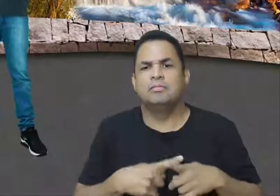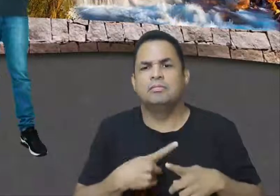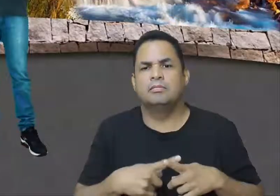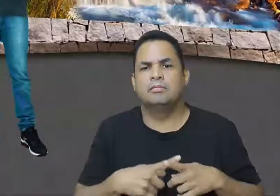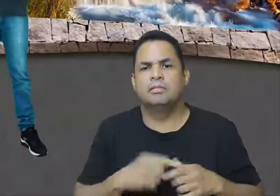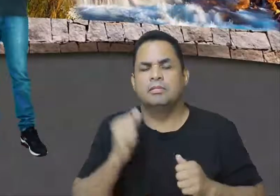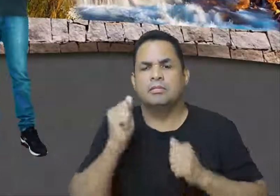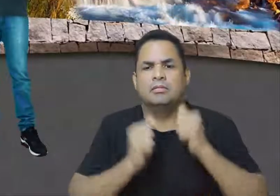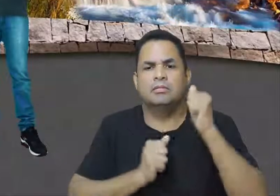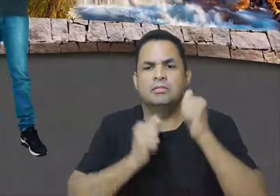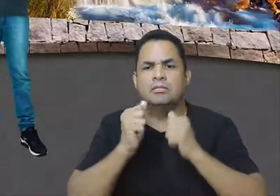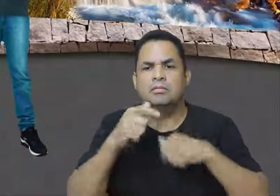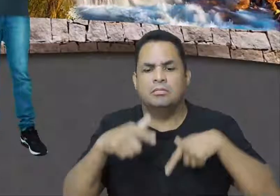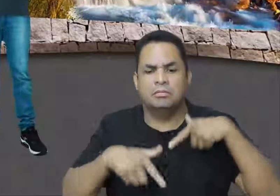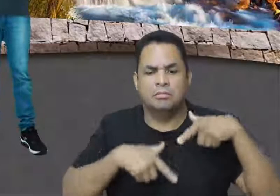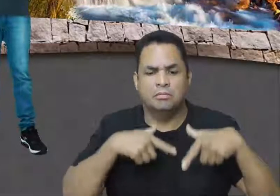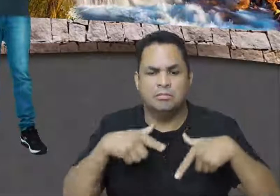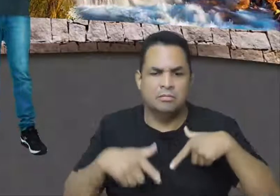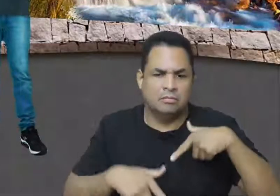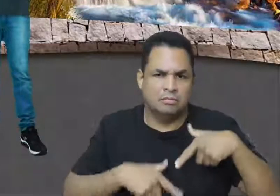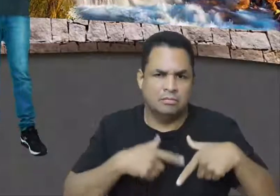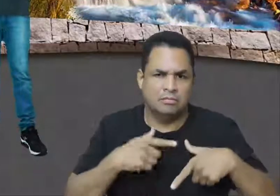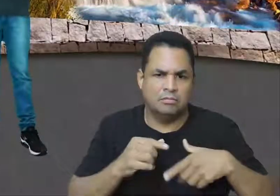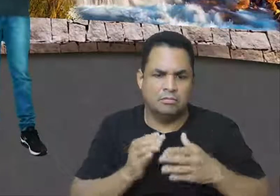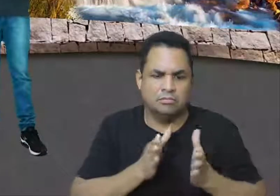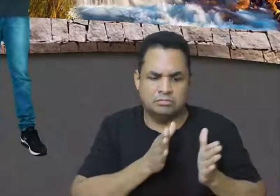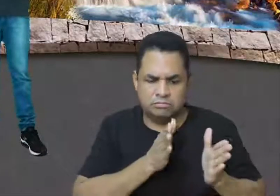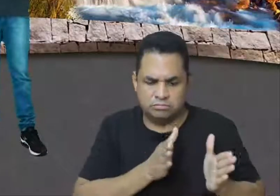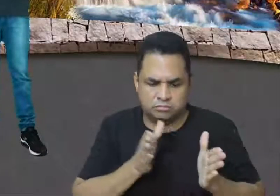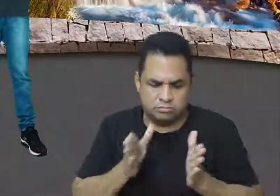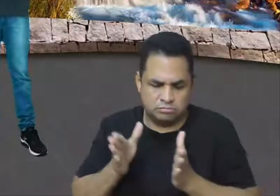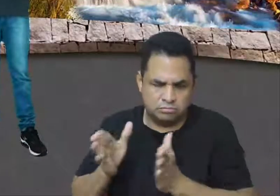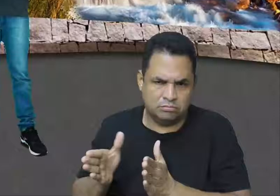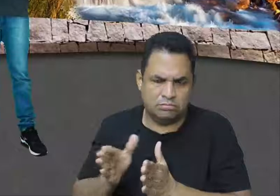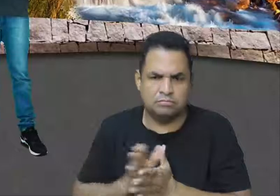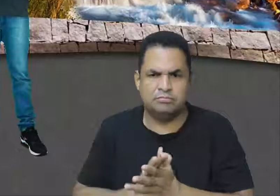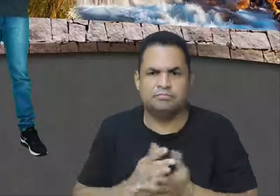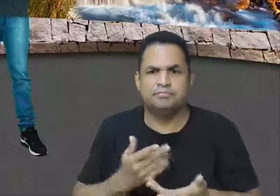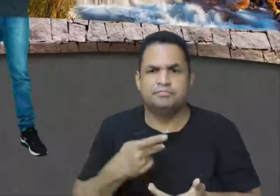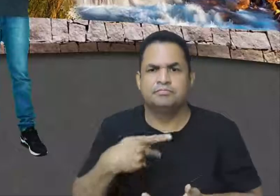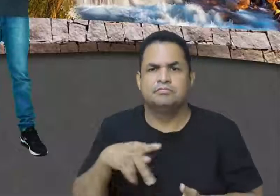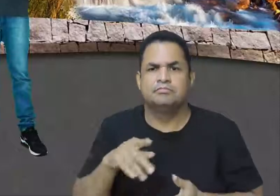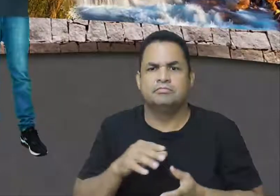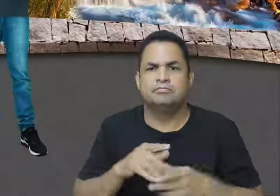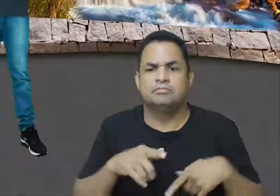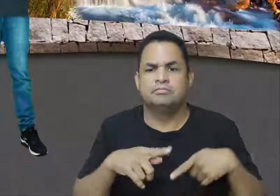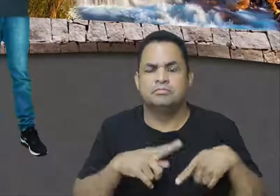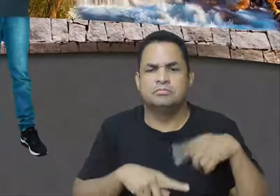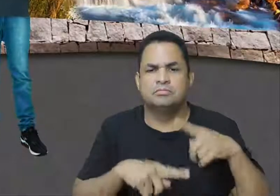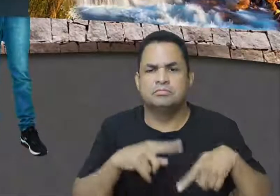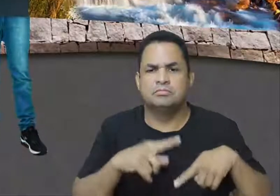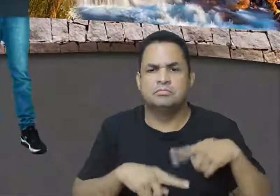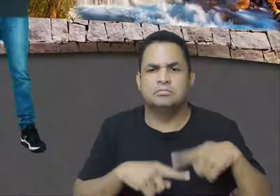as indústrias estão produzindo de forma programada para que os produtos já sejam